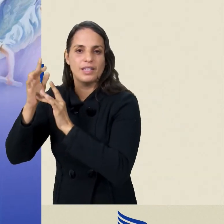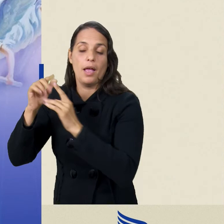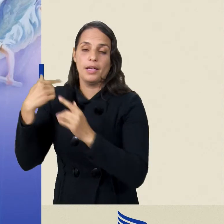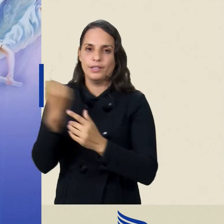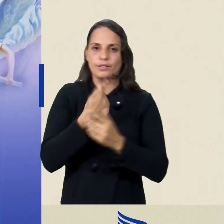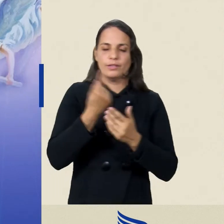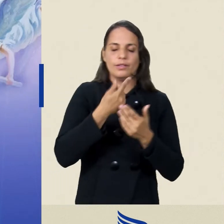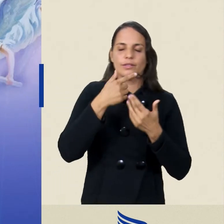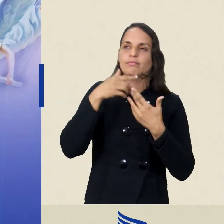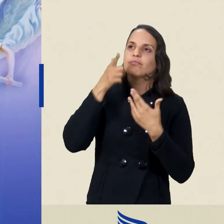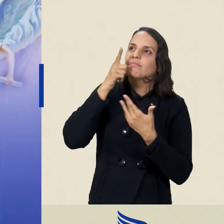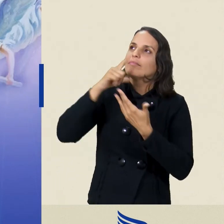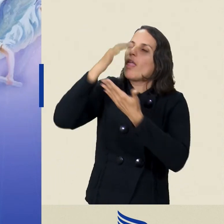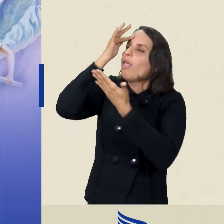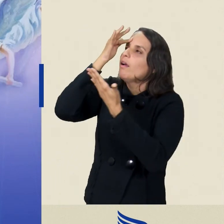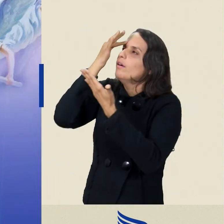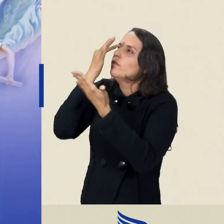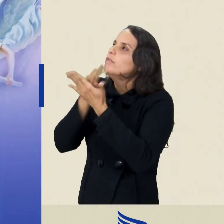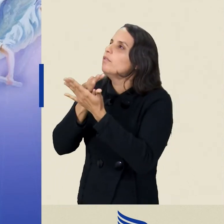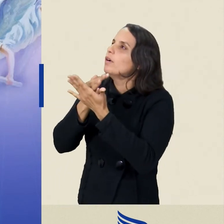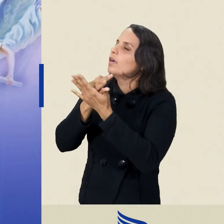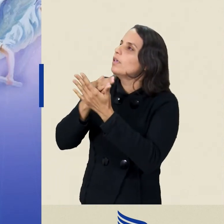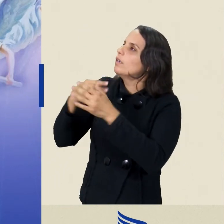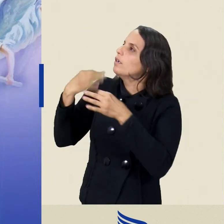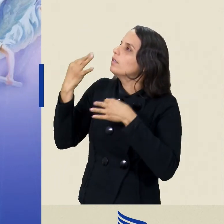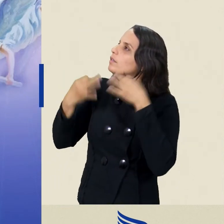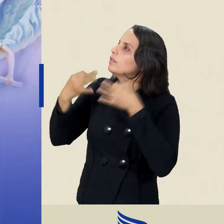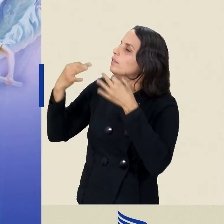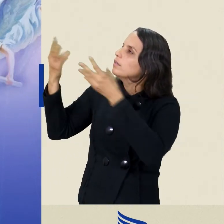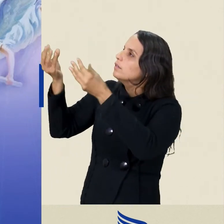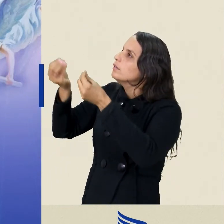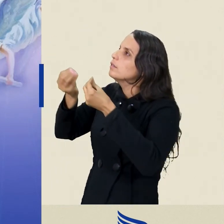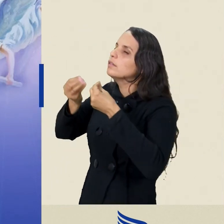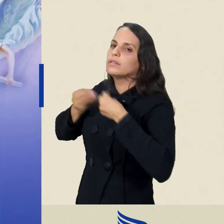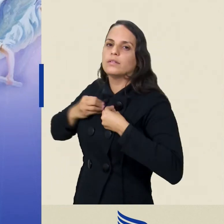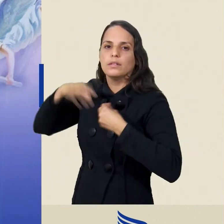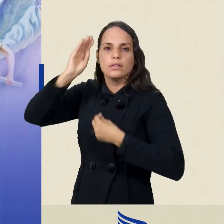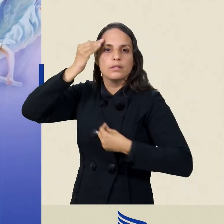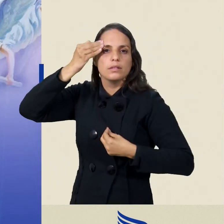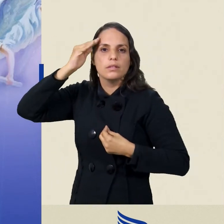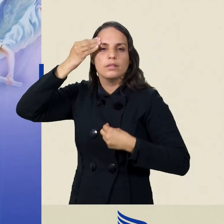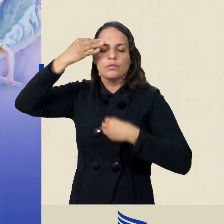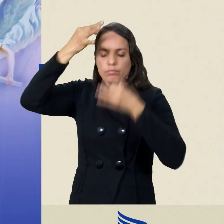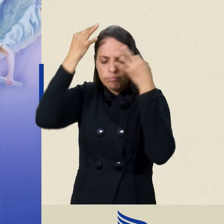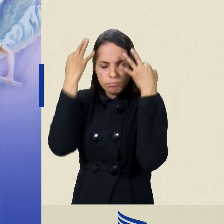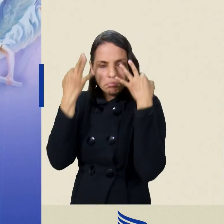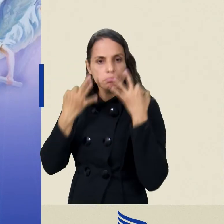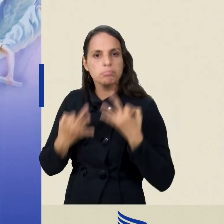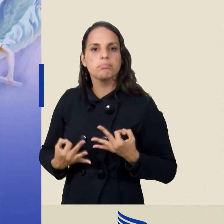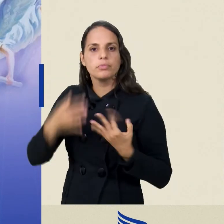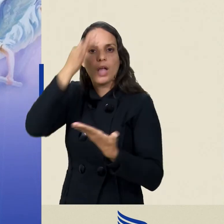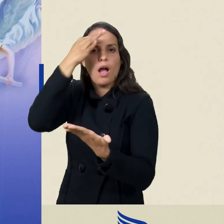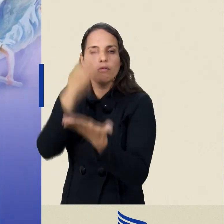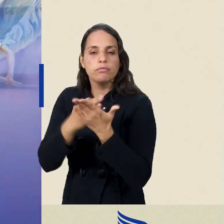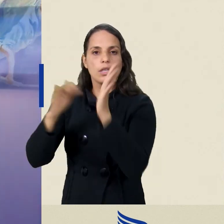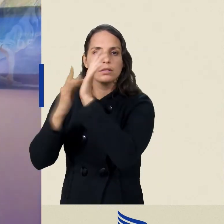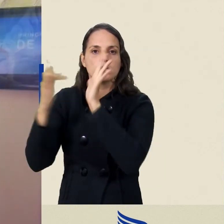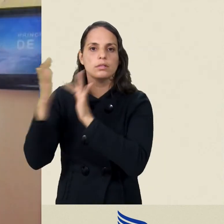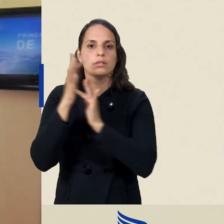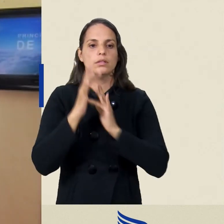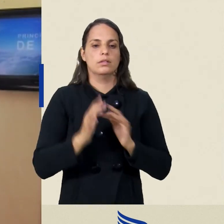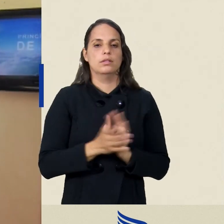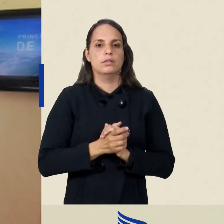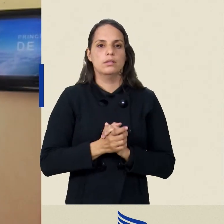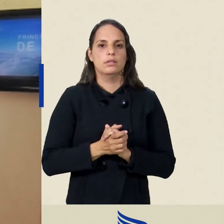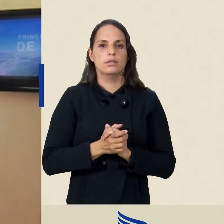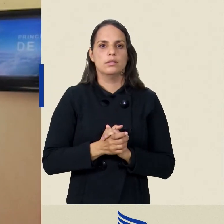Cristo para salvar-nos, ampla, completa e totalmente, é a fé de Jesus.